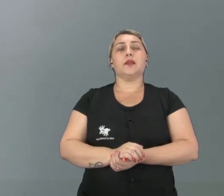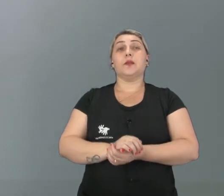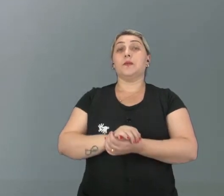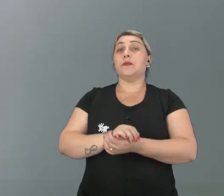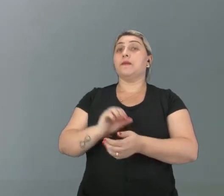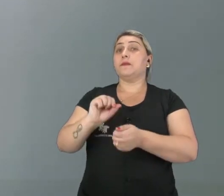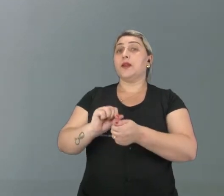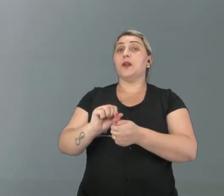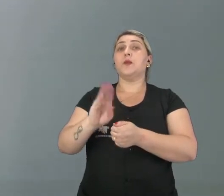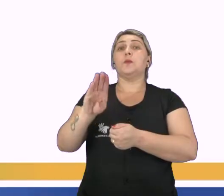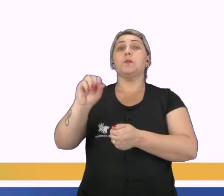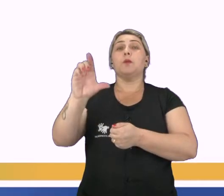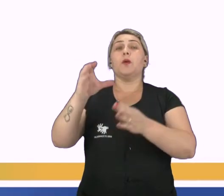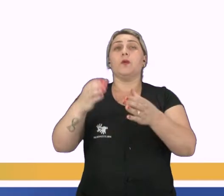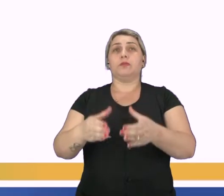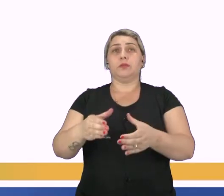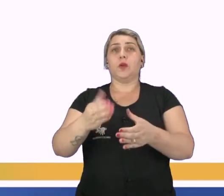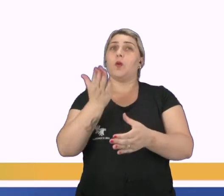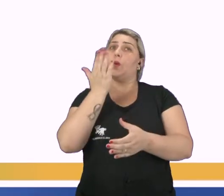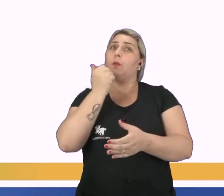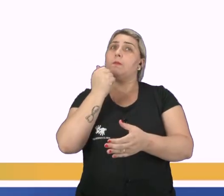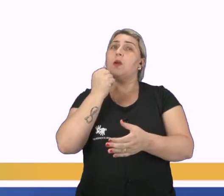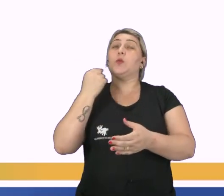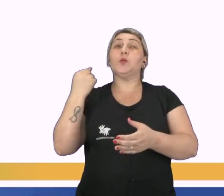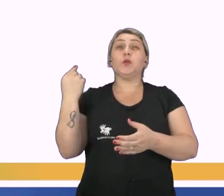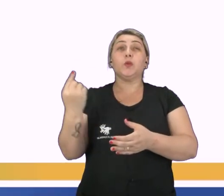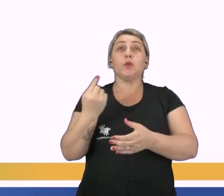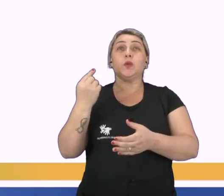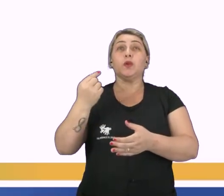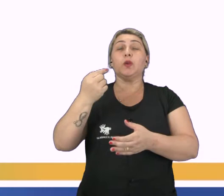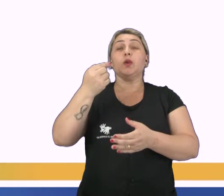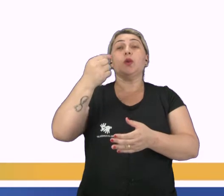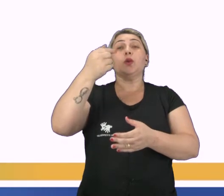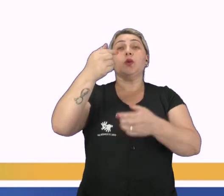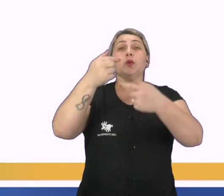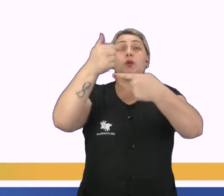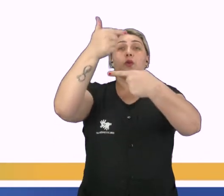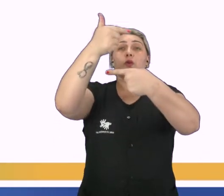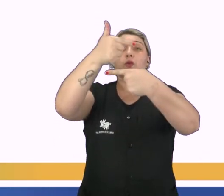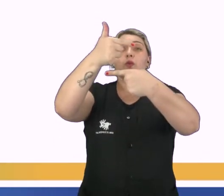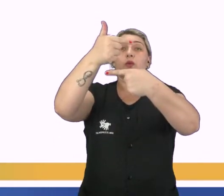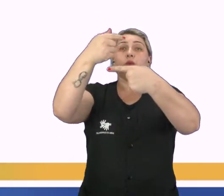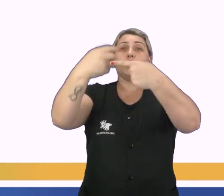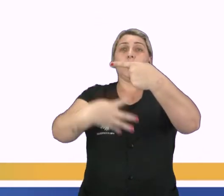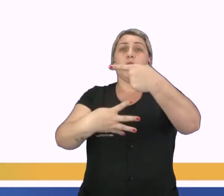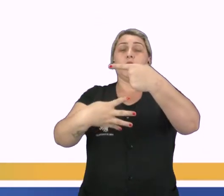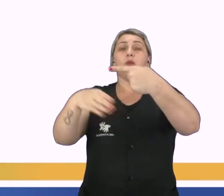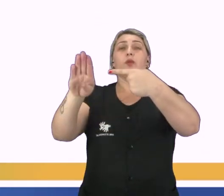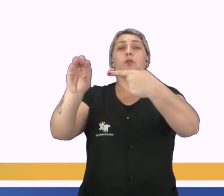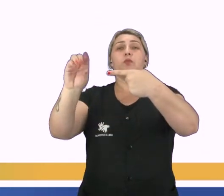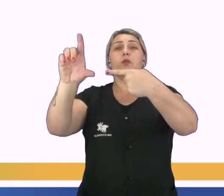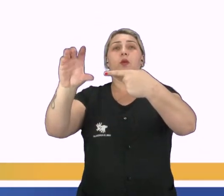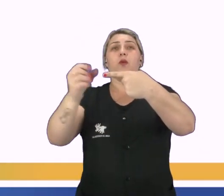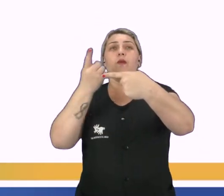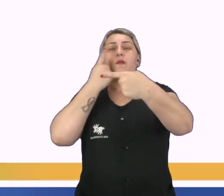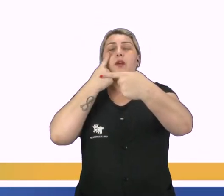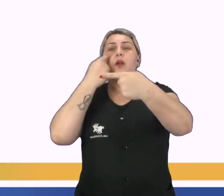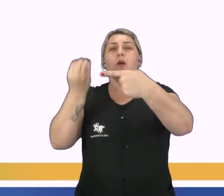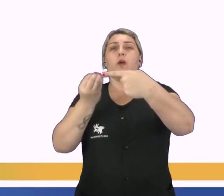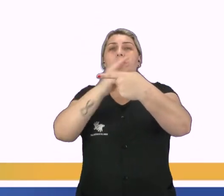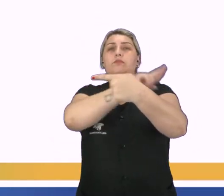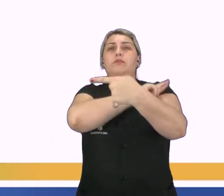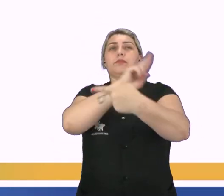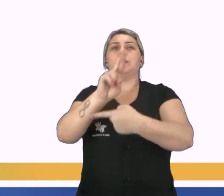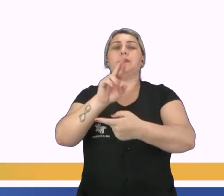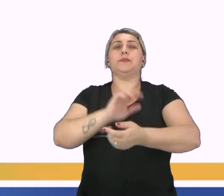ela fez um bolo. E ele comeu sozinho 2/4 do bolo. Veja, como nós vamos